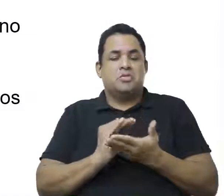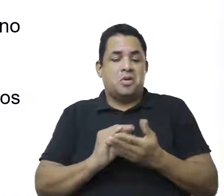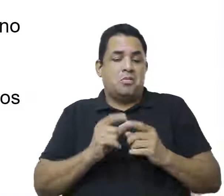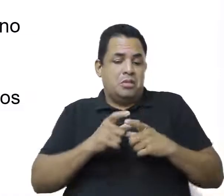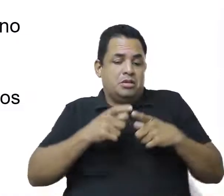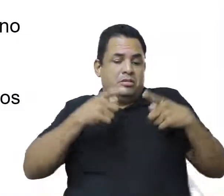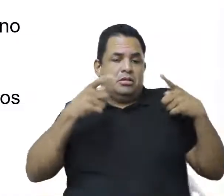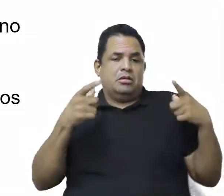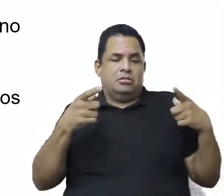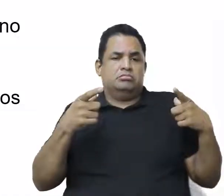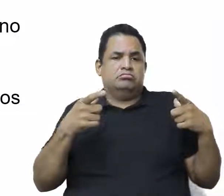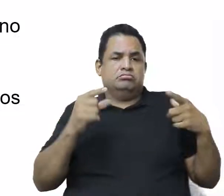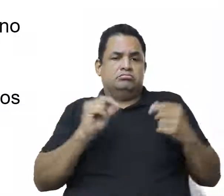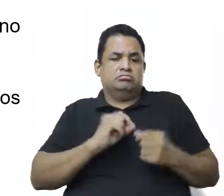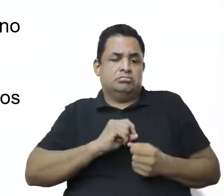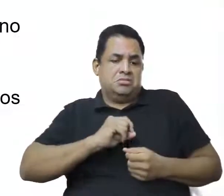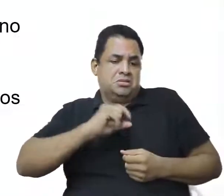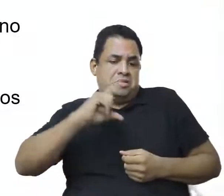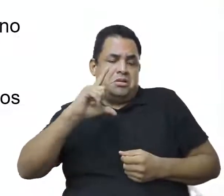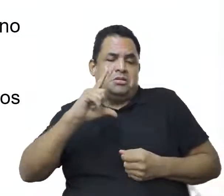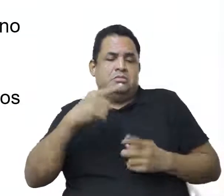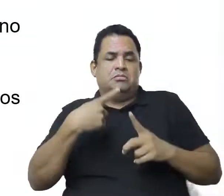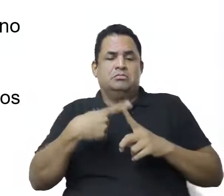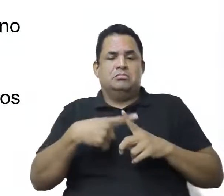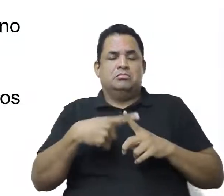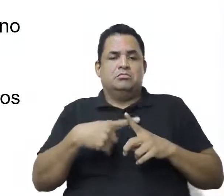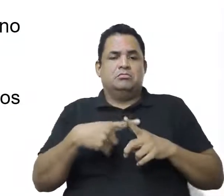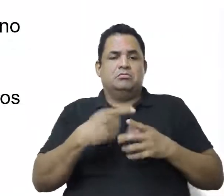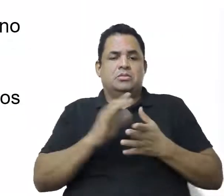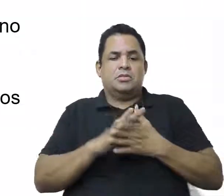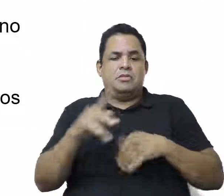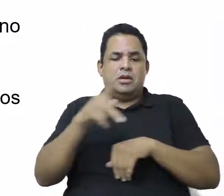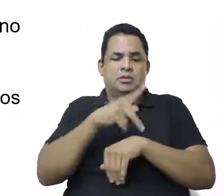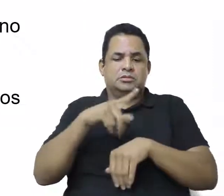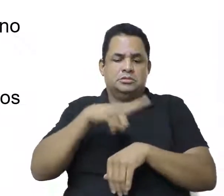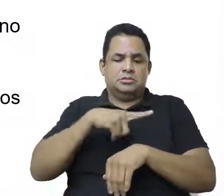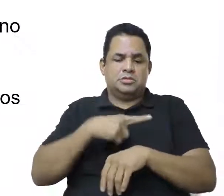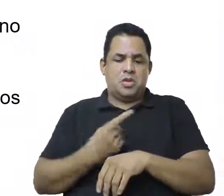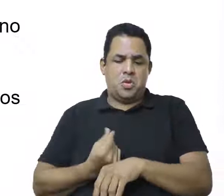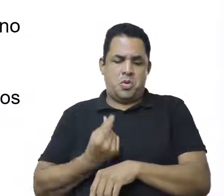porque esses países que já tinham um capital